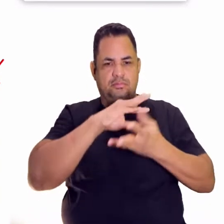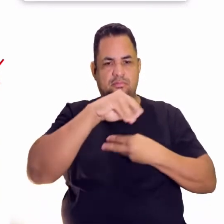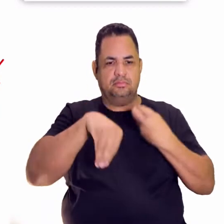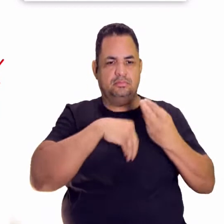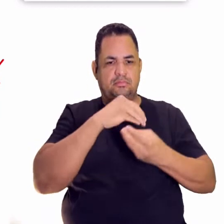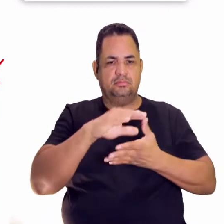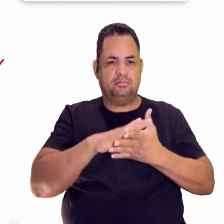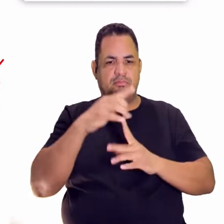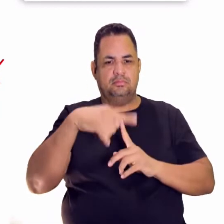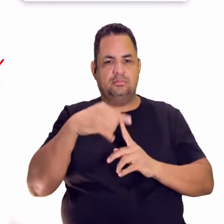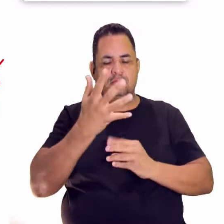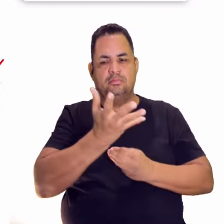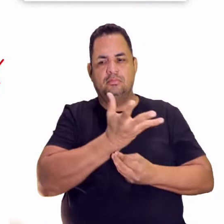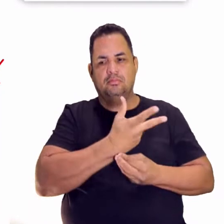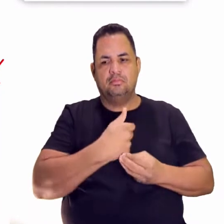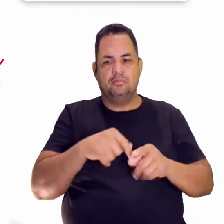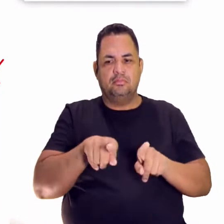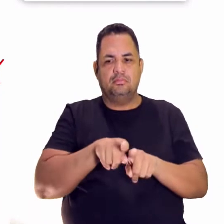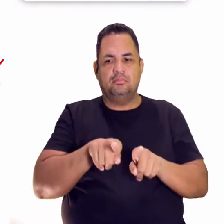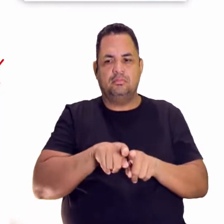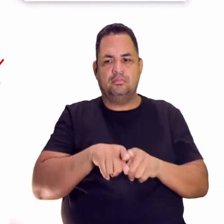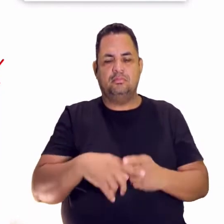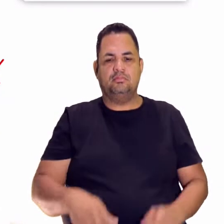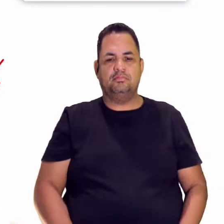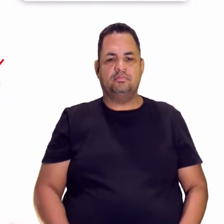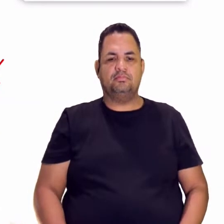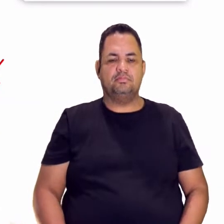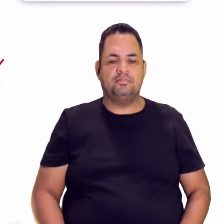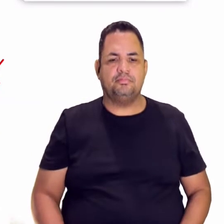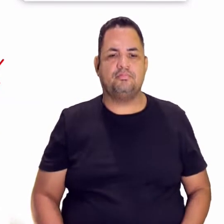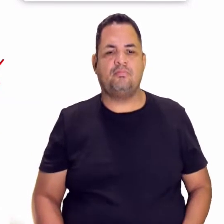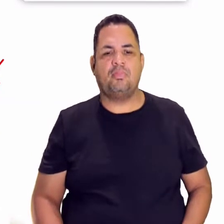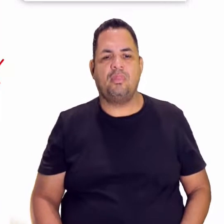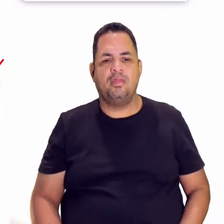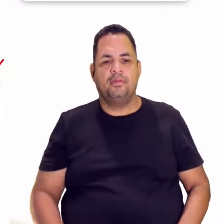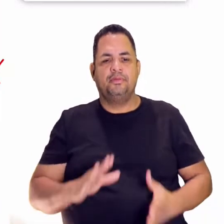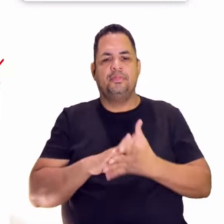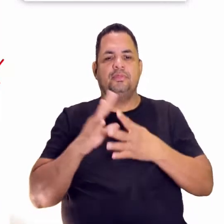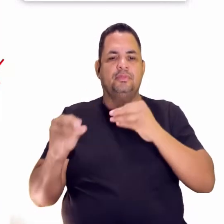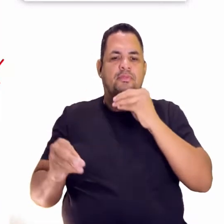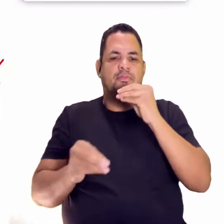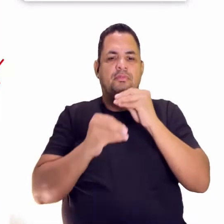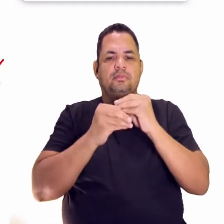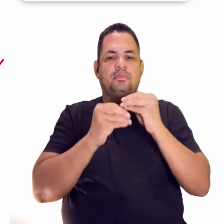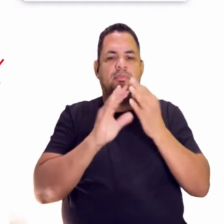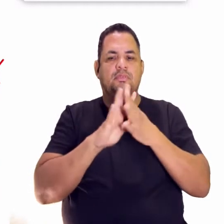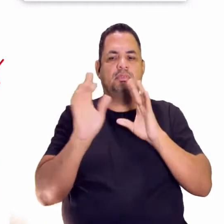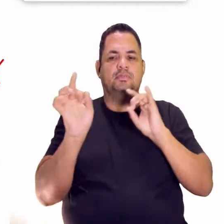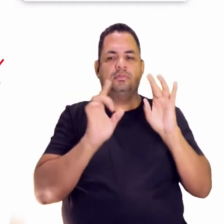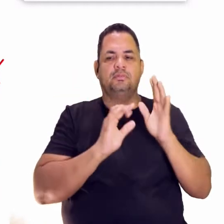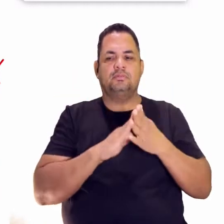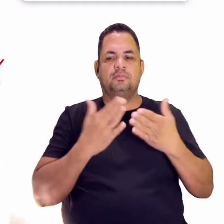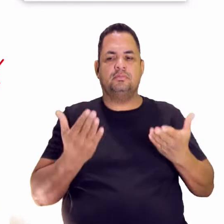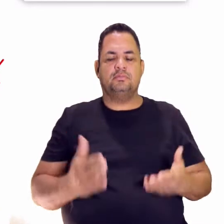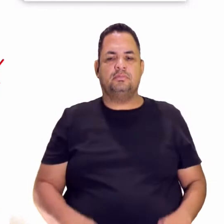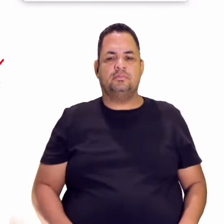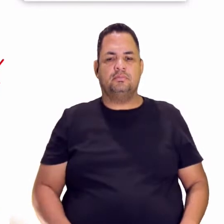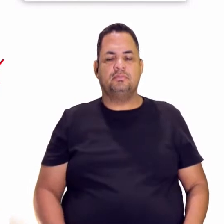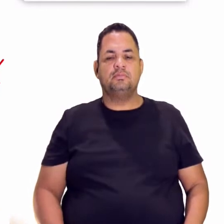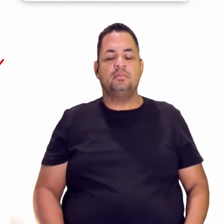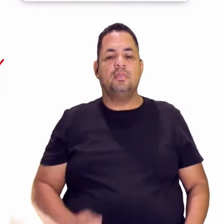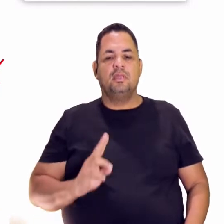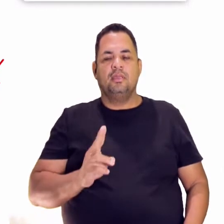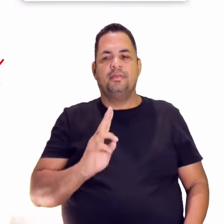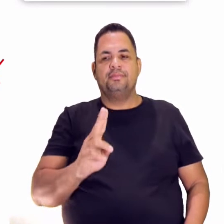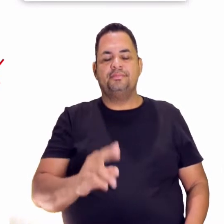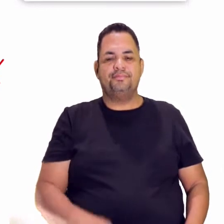dos estilos artísticos também, né? Que um completa o outro, né? E cada vez